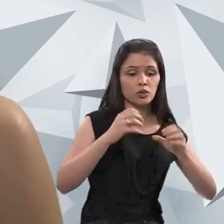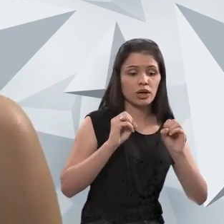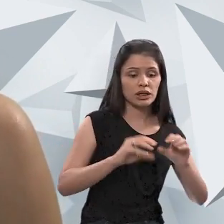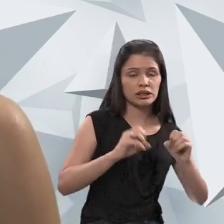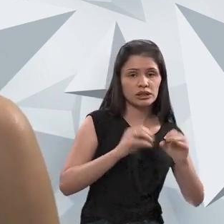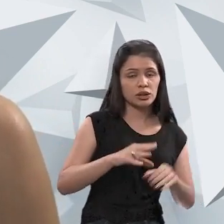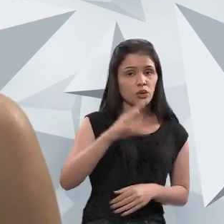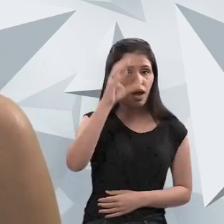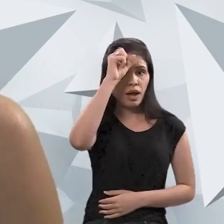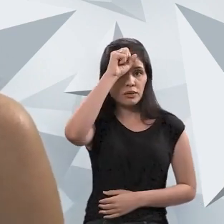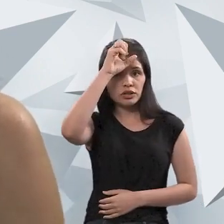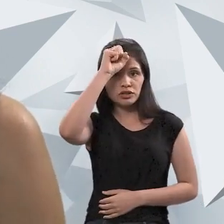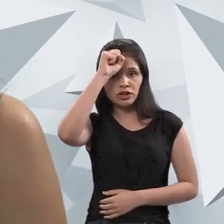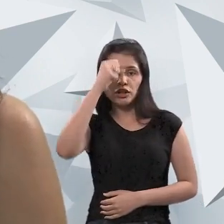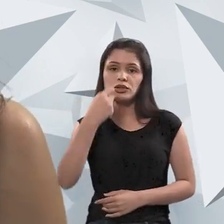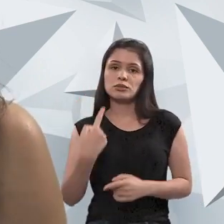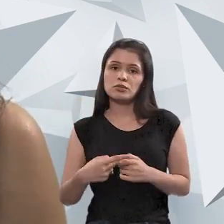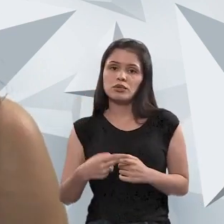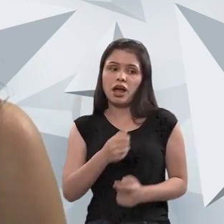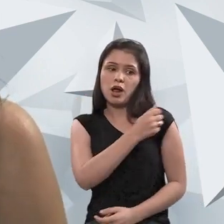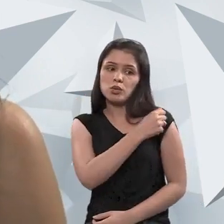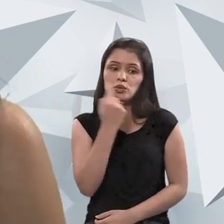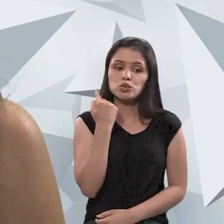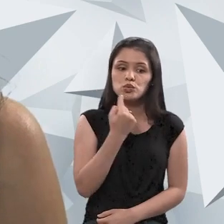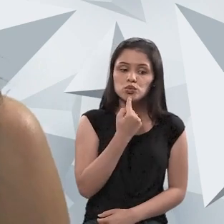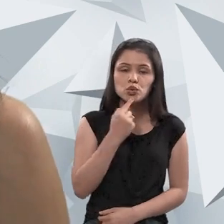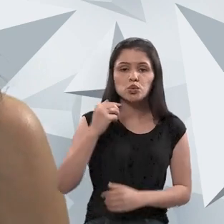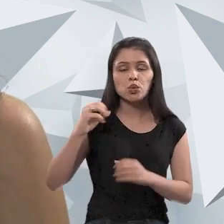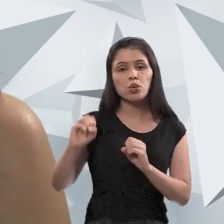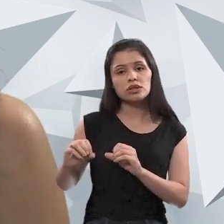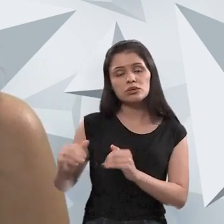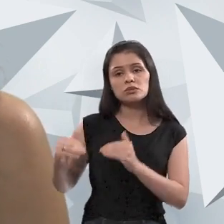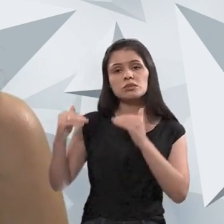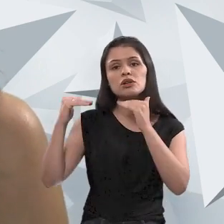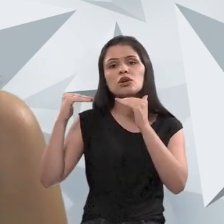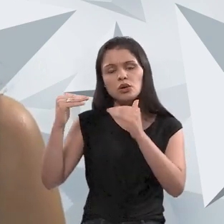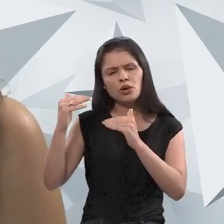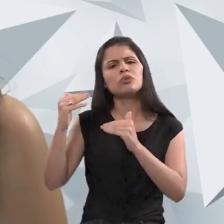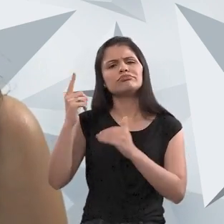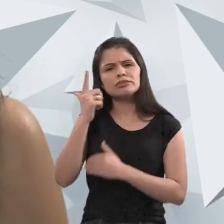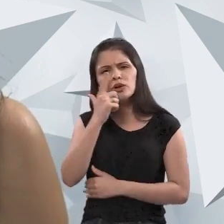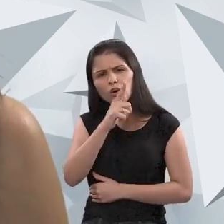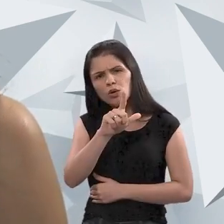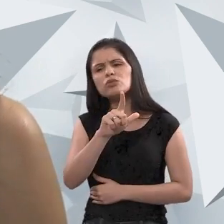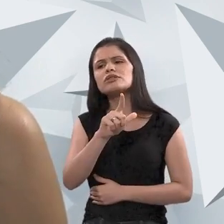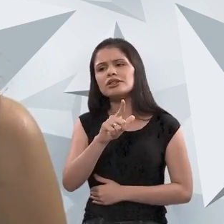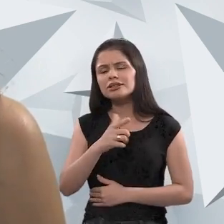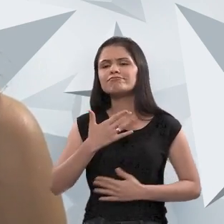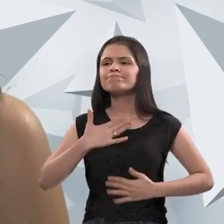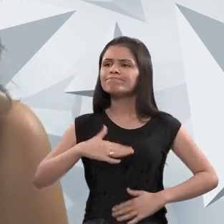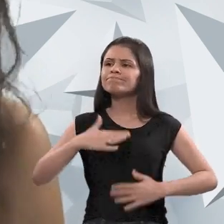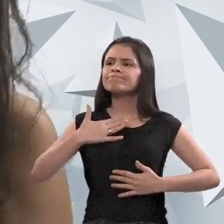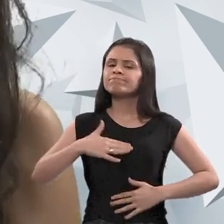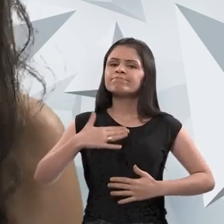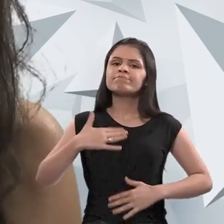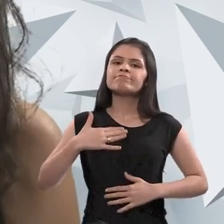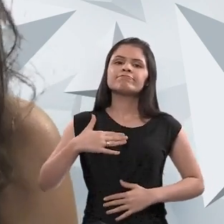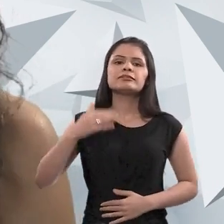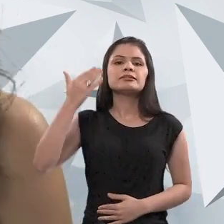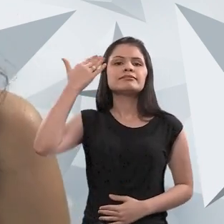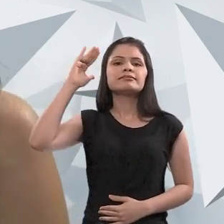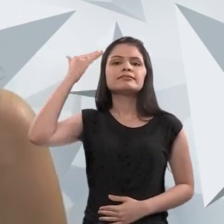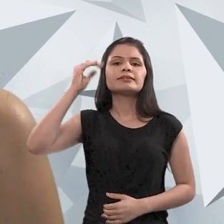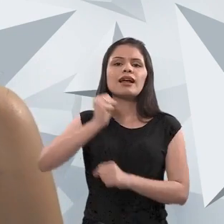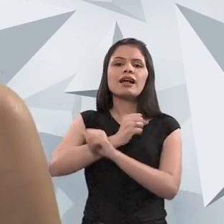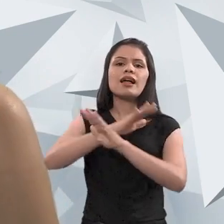de ensino-aprendizagem, para que o aluno no ensino superior se sinta contemplado nas necessidades formativas dele.